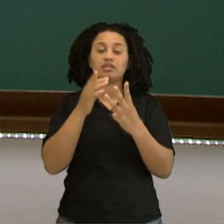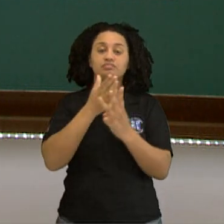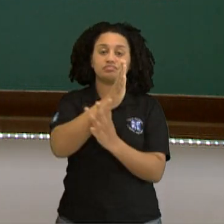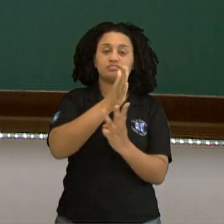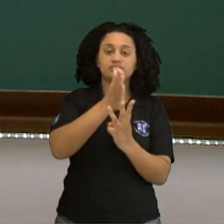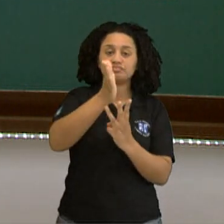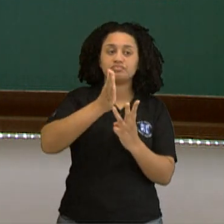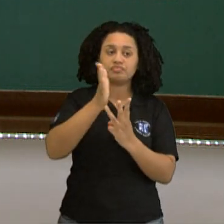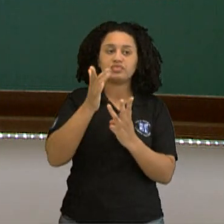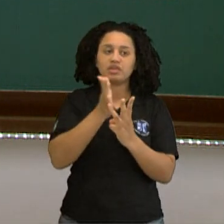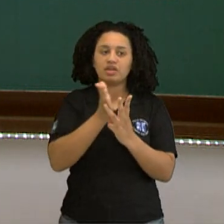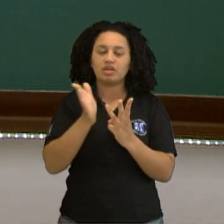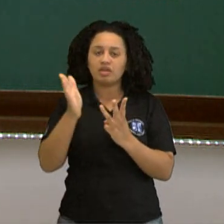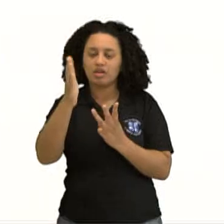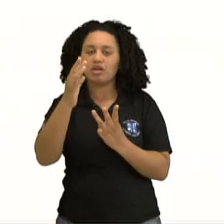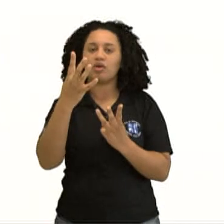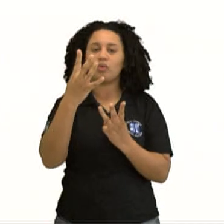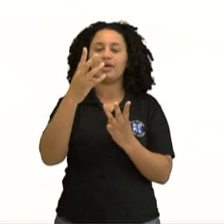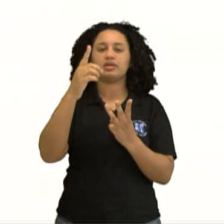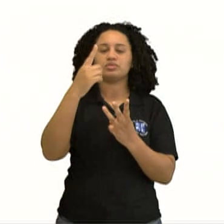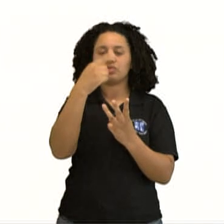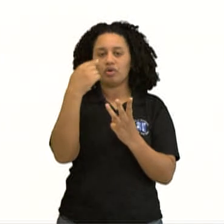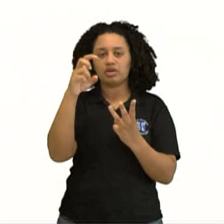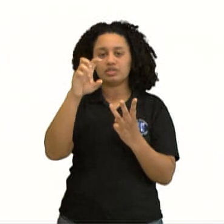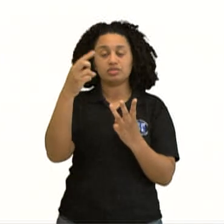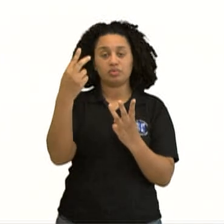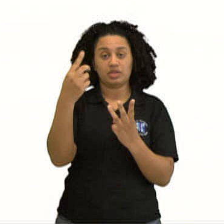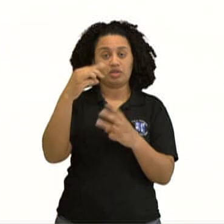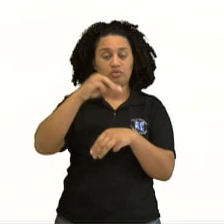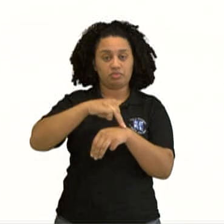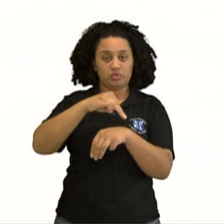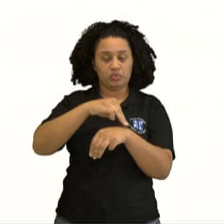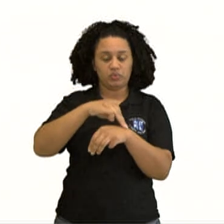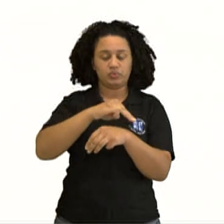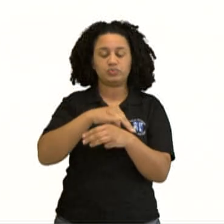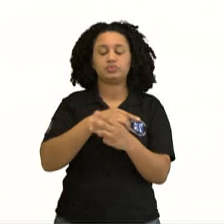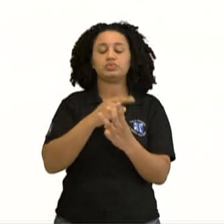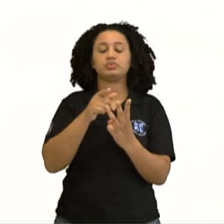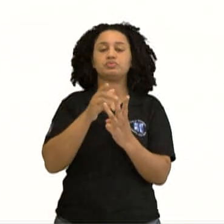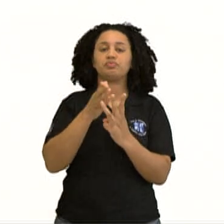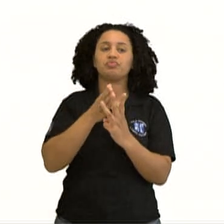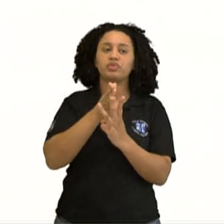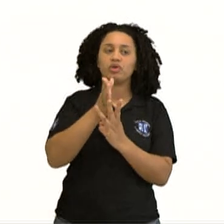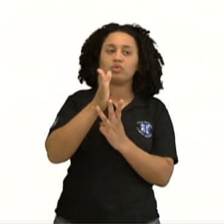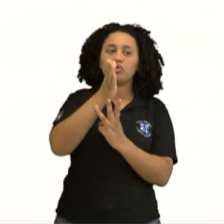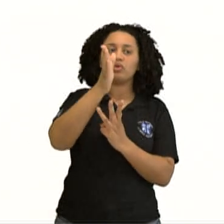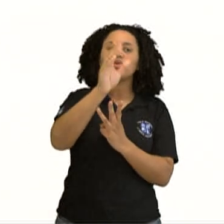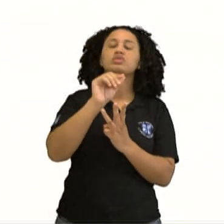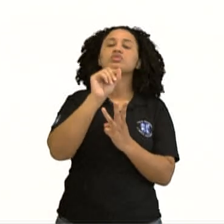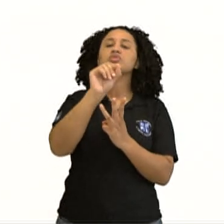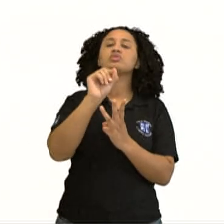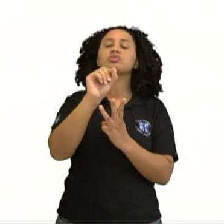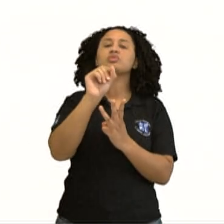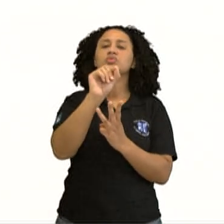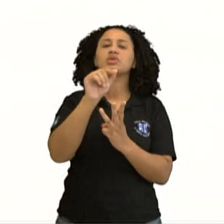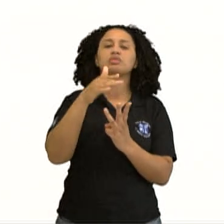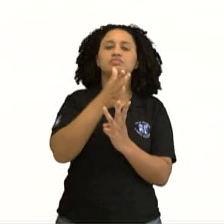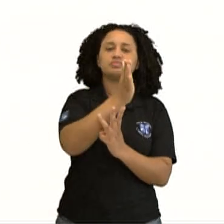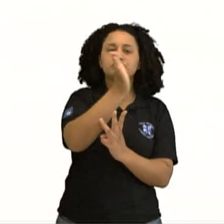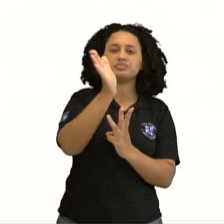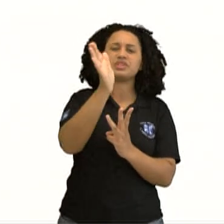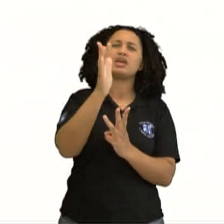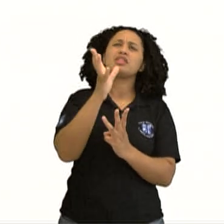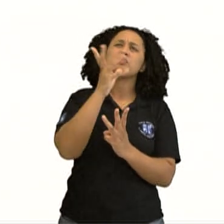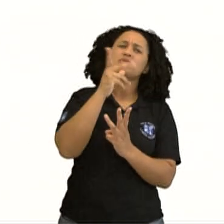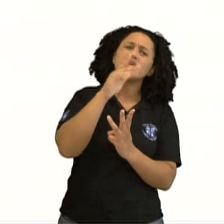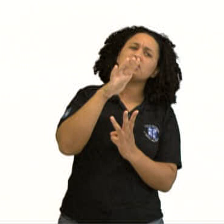aqui que demoraria 4 horas e 51 minutos, e percorreria 245 quilômetros. Uma terceira rota que eu